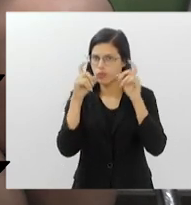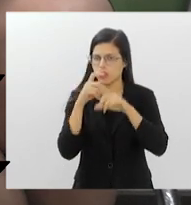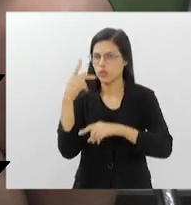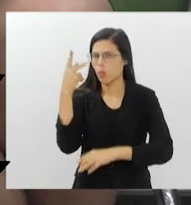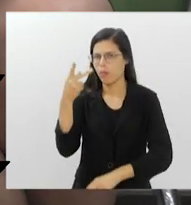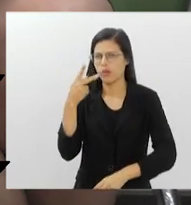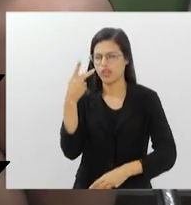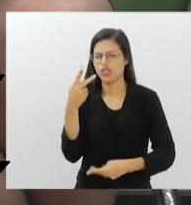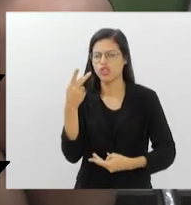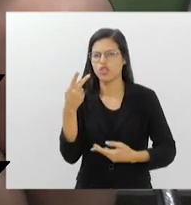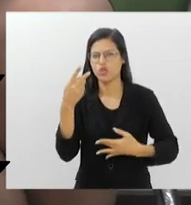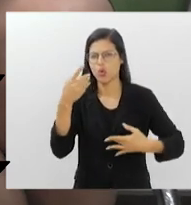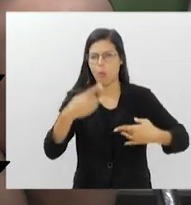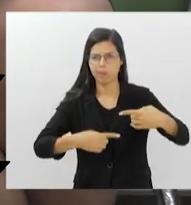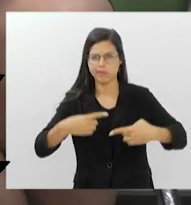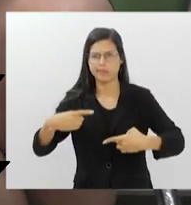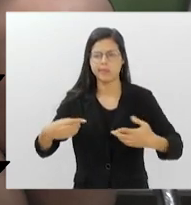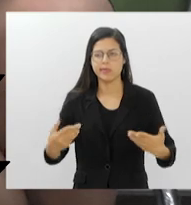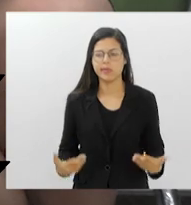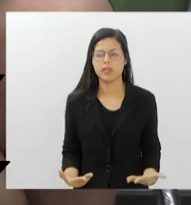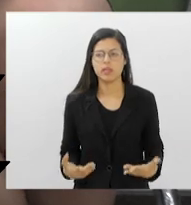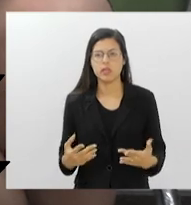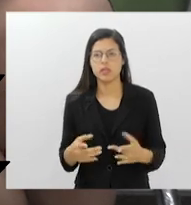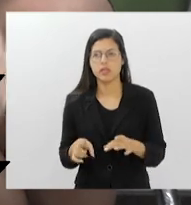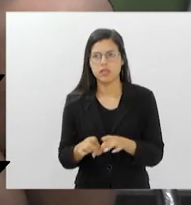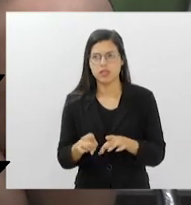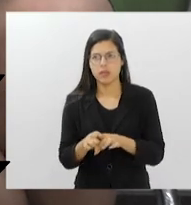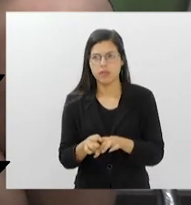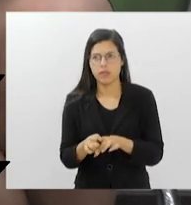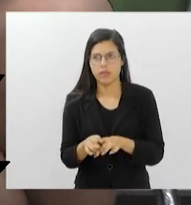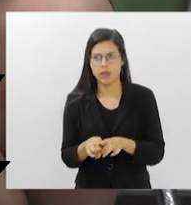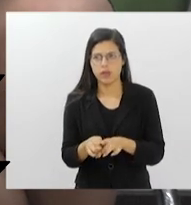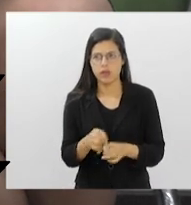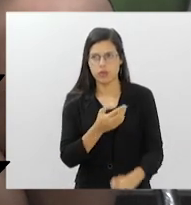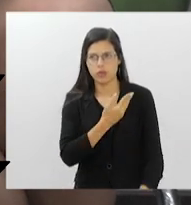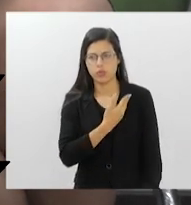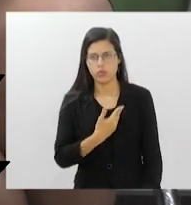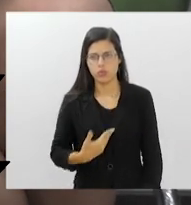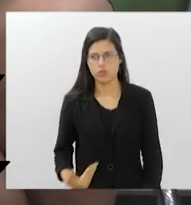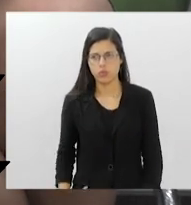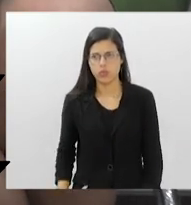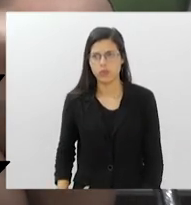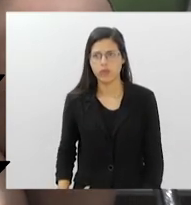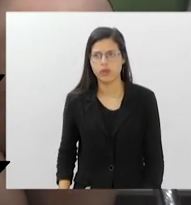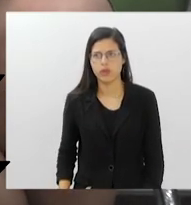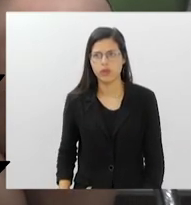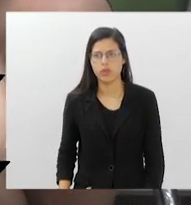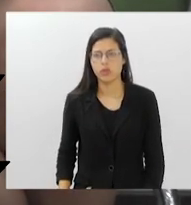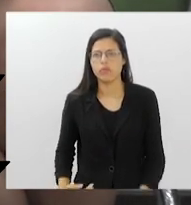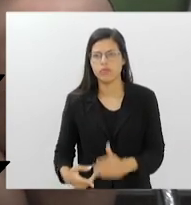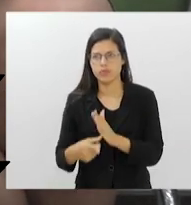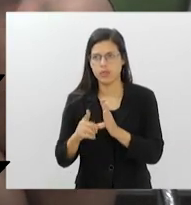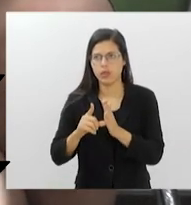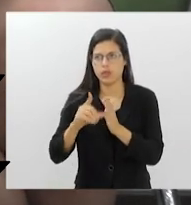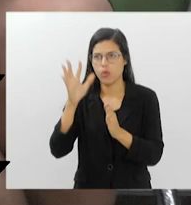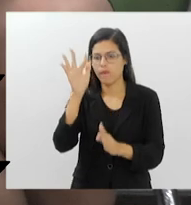porque precedeu a isso no governo pretérito